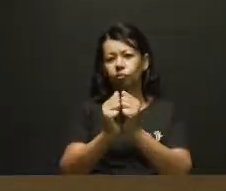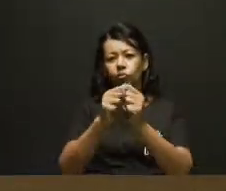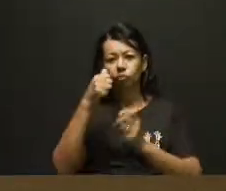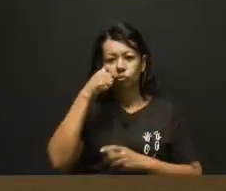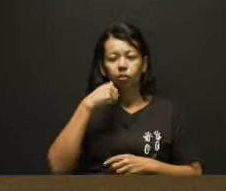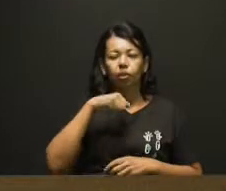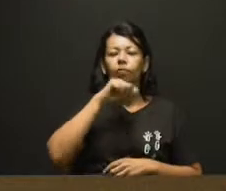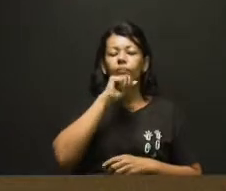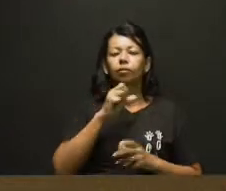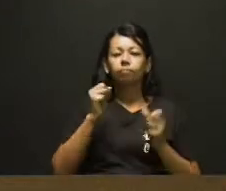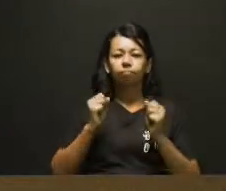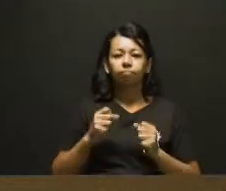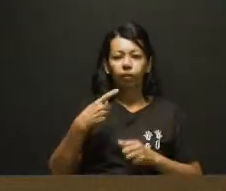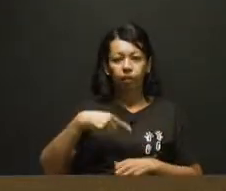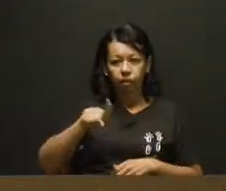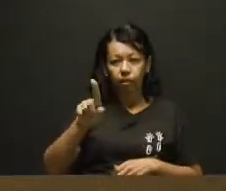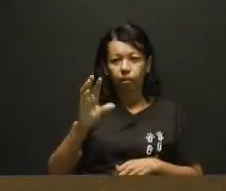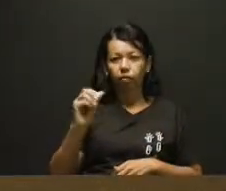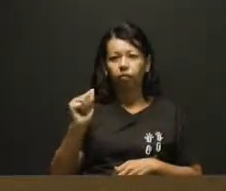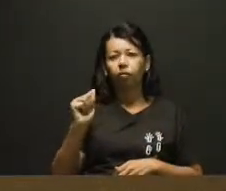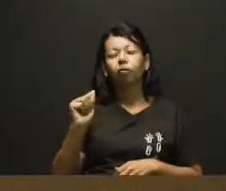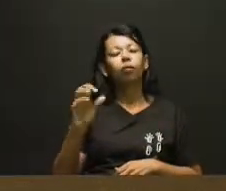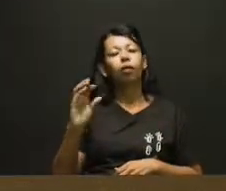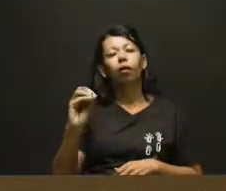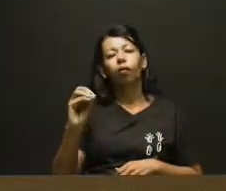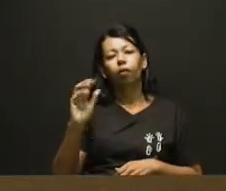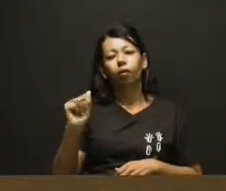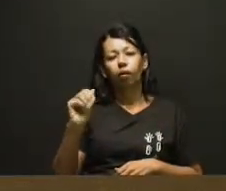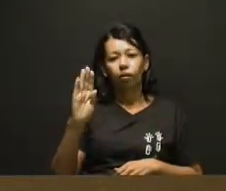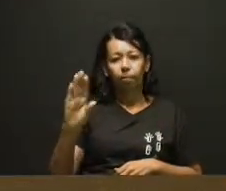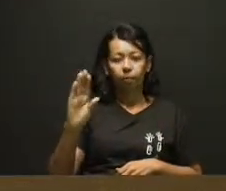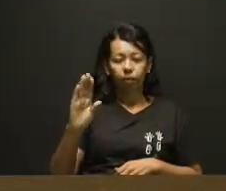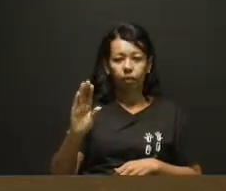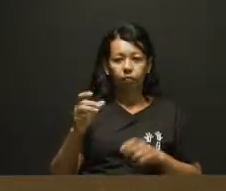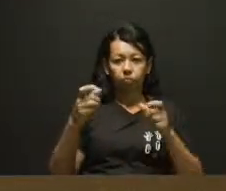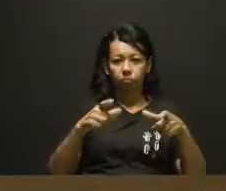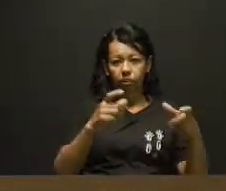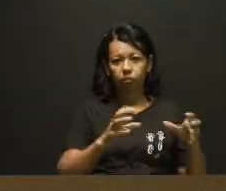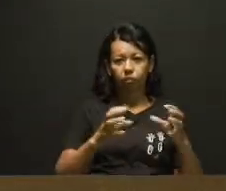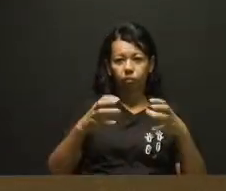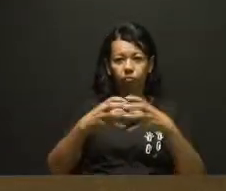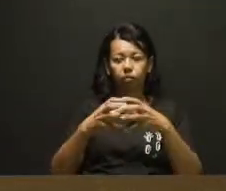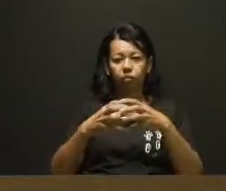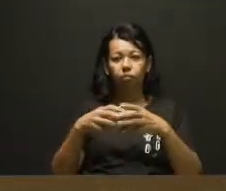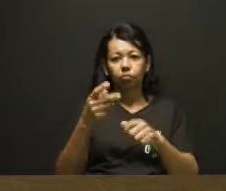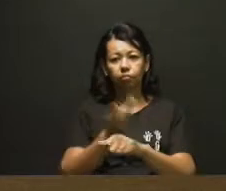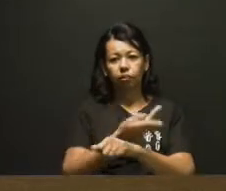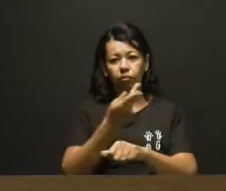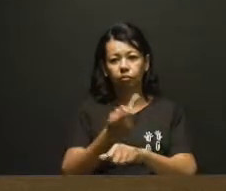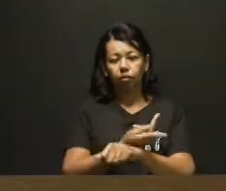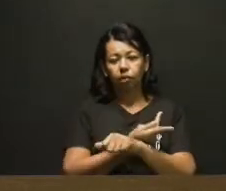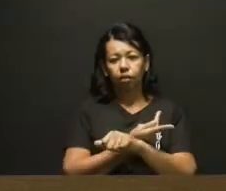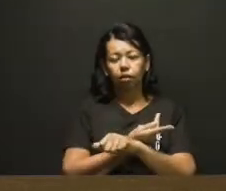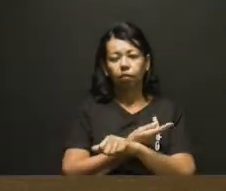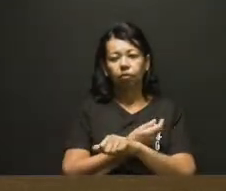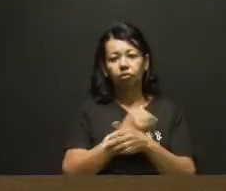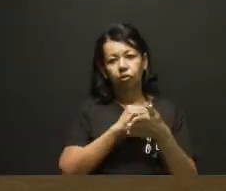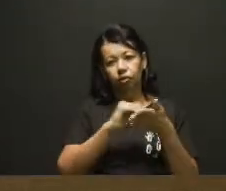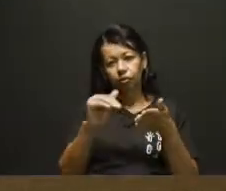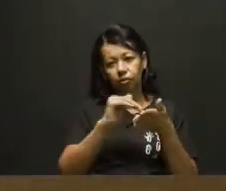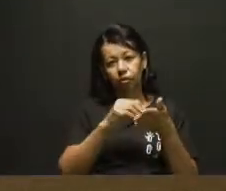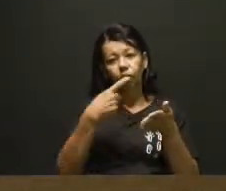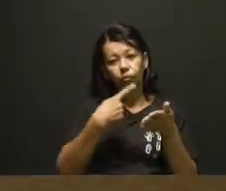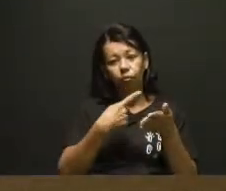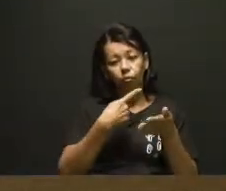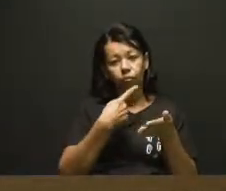podem se dirigir sob o setor de comissões tá pode me procurar em viagem no horário pra gente